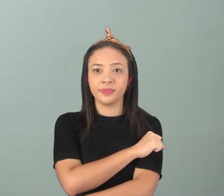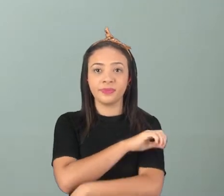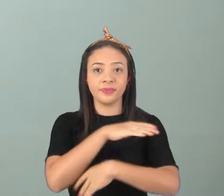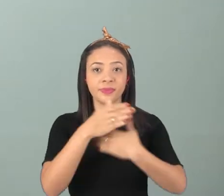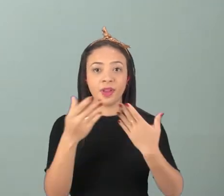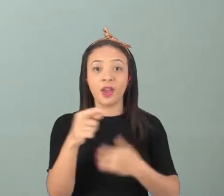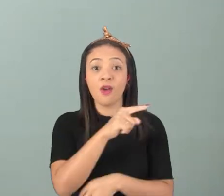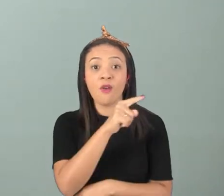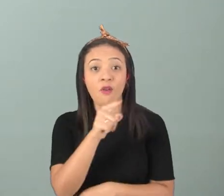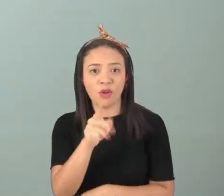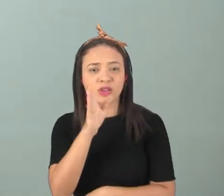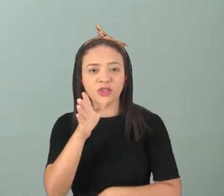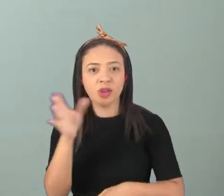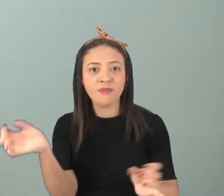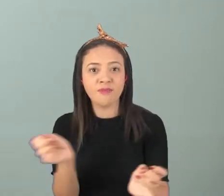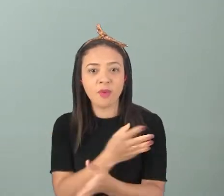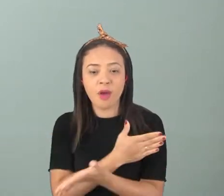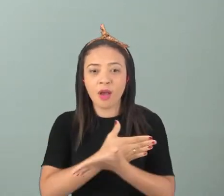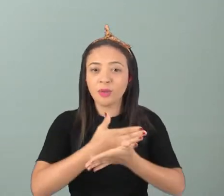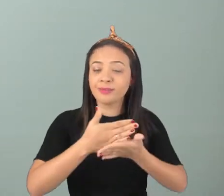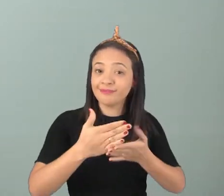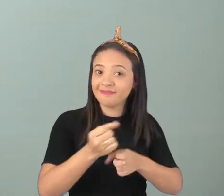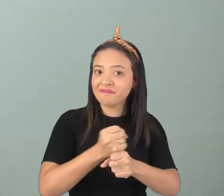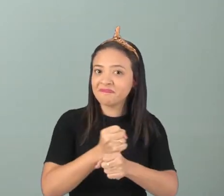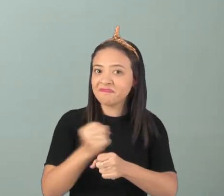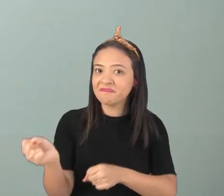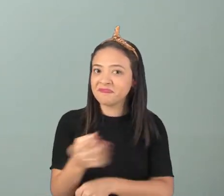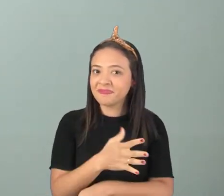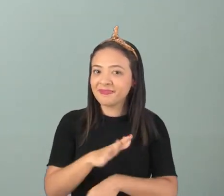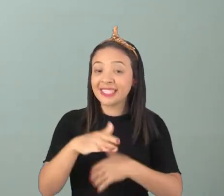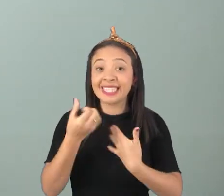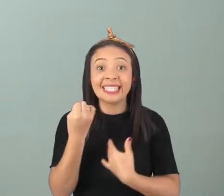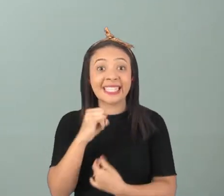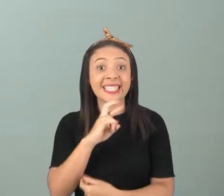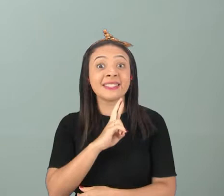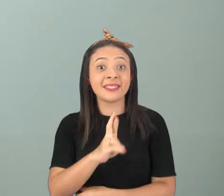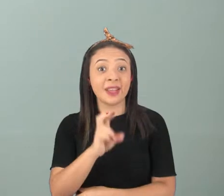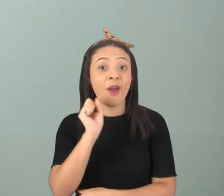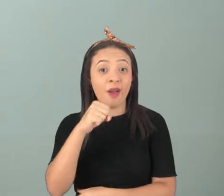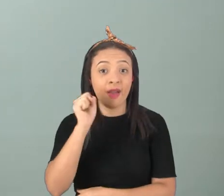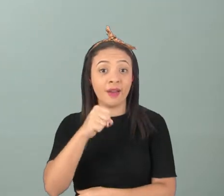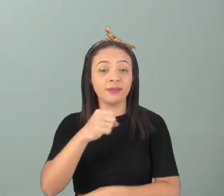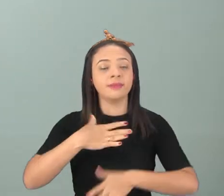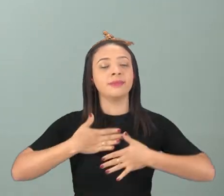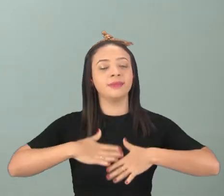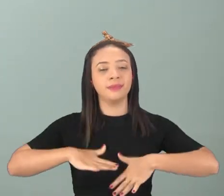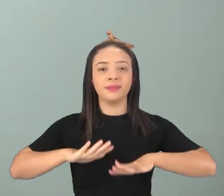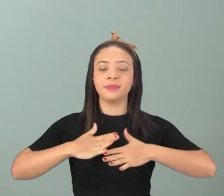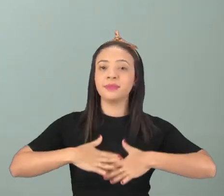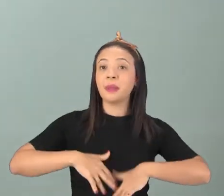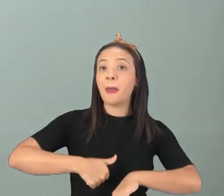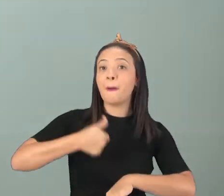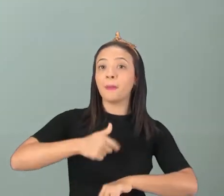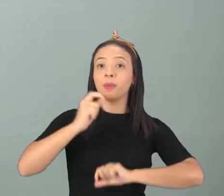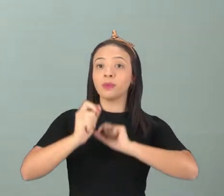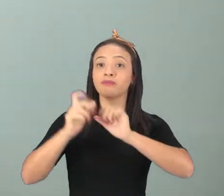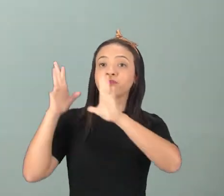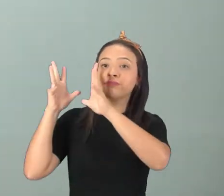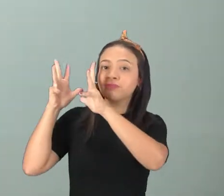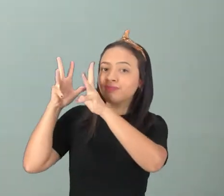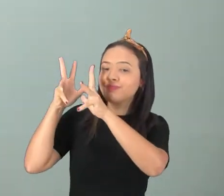fundamental. Você já está pronto para o início do ano letivo? Se você respondeu que sim, calma lá, vamos primeiro fazer